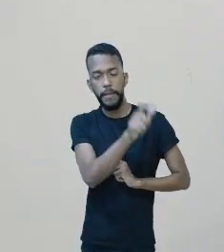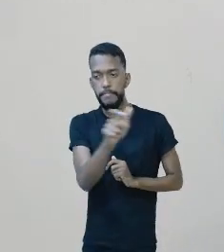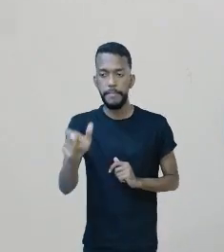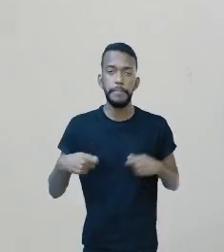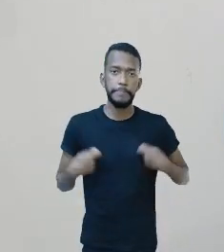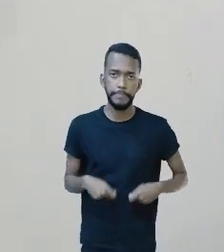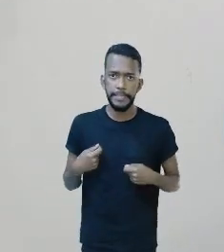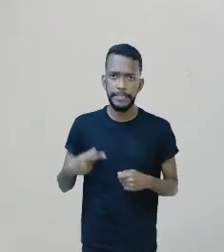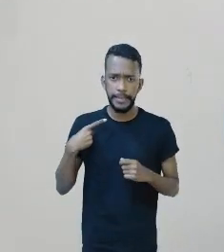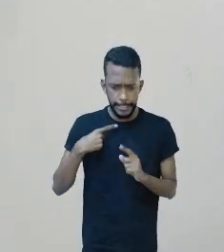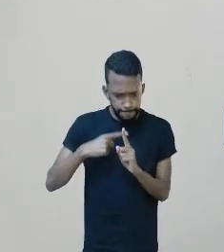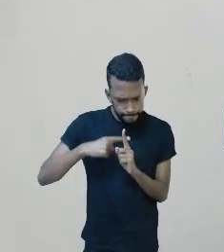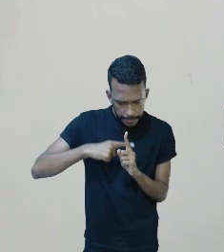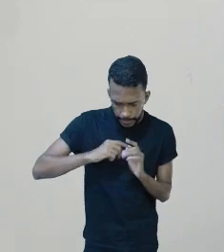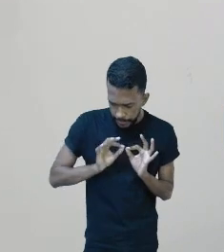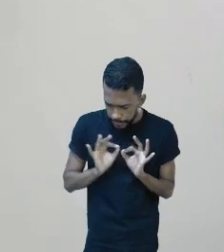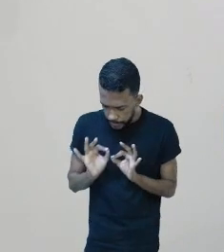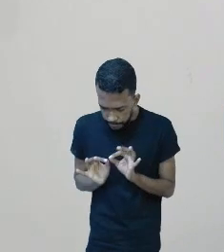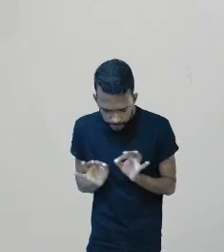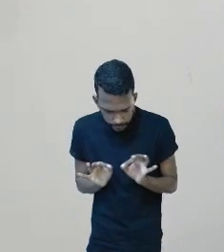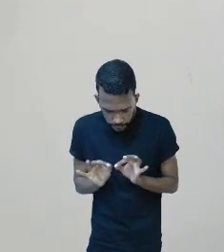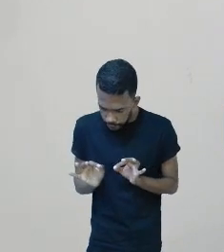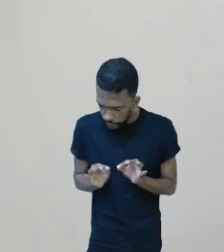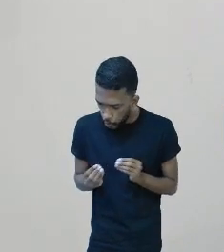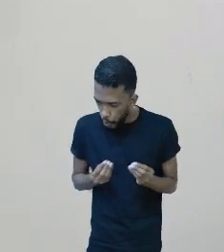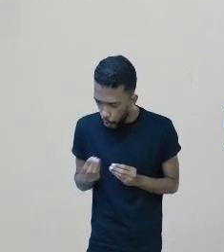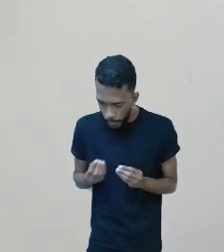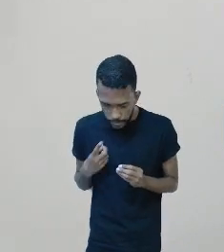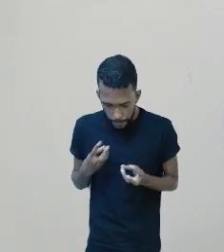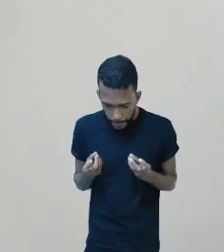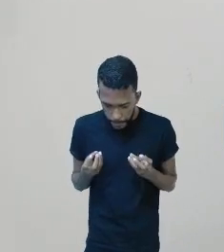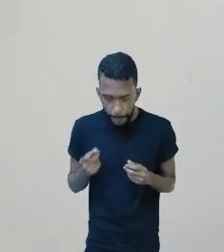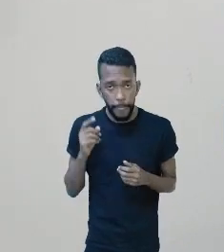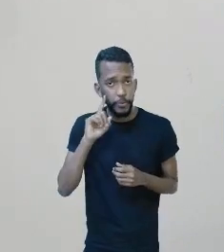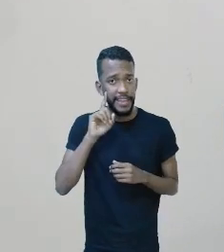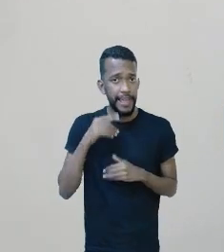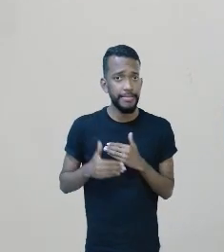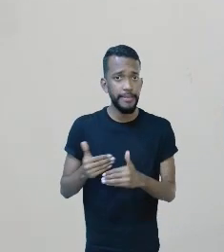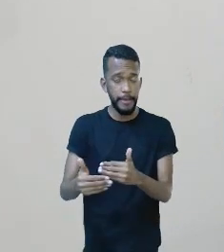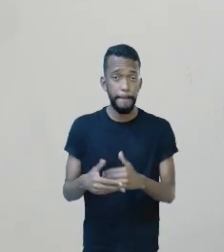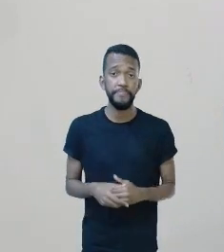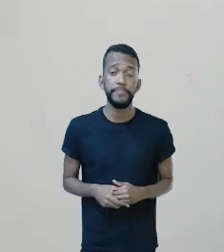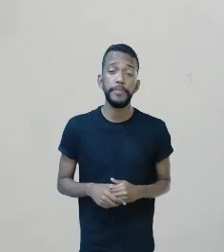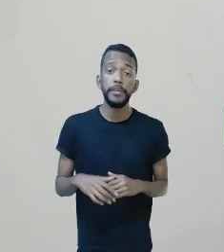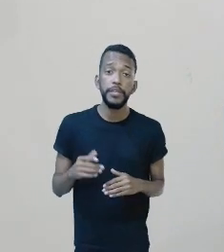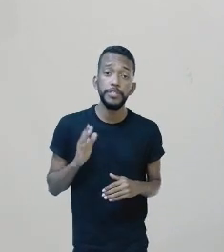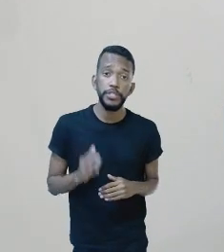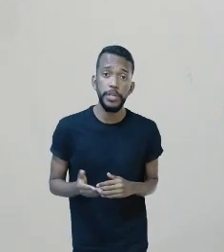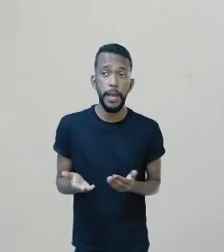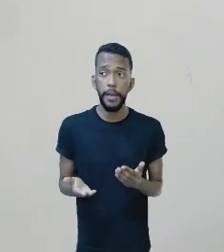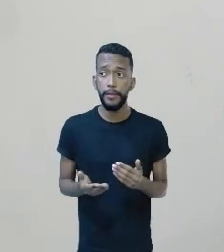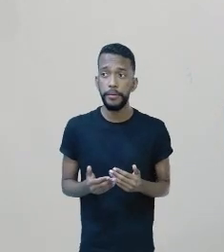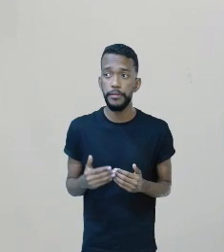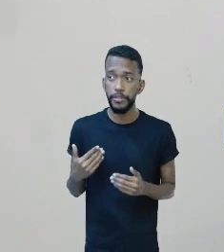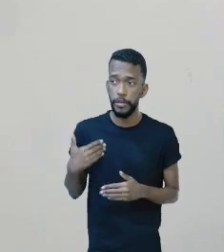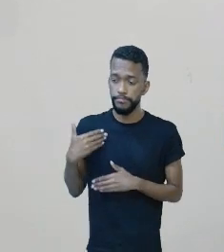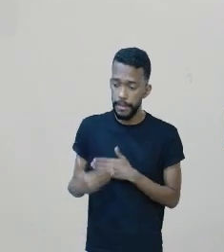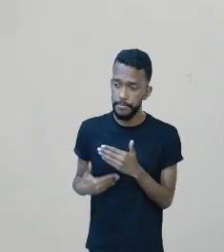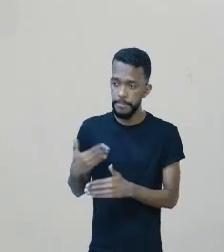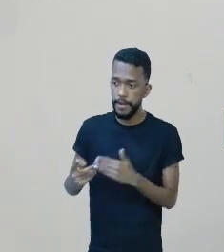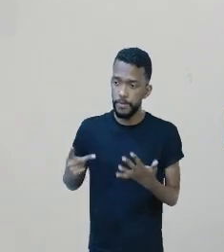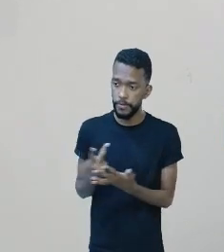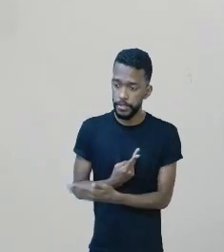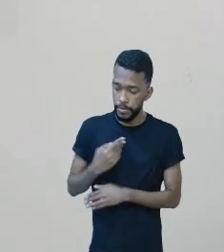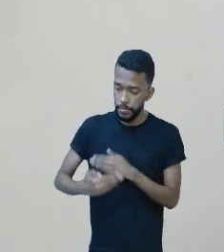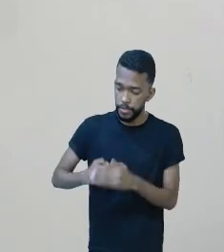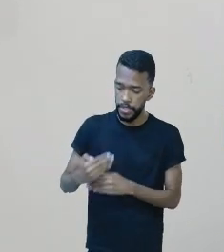realizar medições rudimentares para as principais tarefas do dia a dia. Na medida que aconteceu o